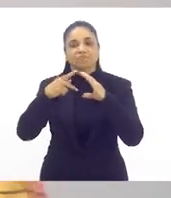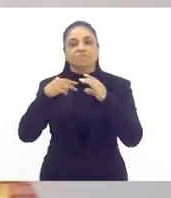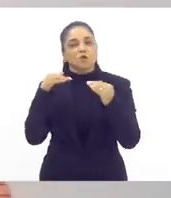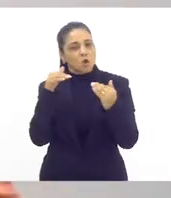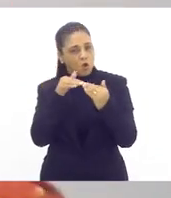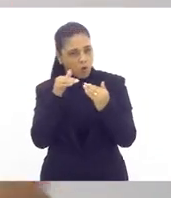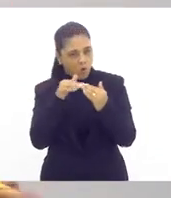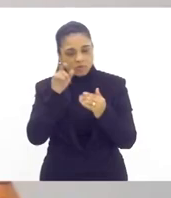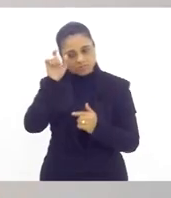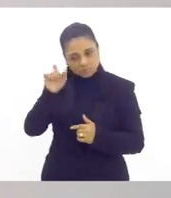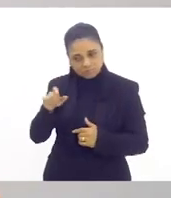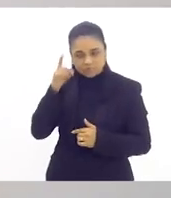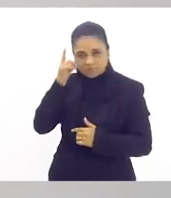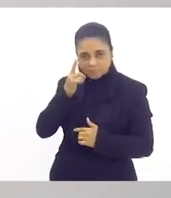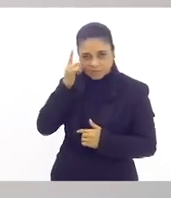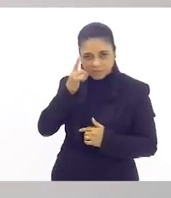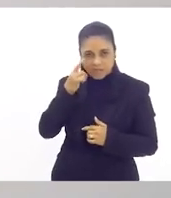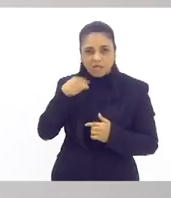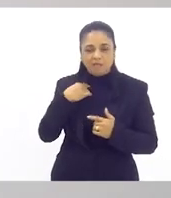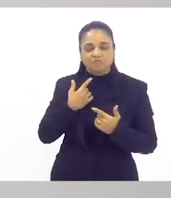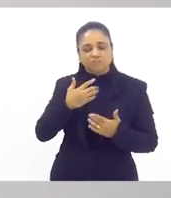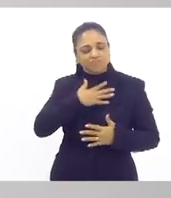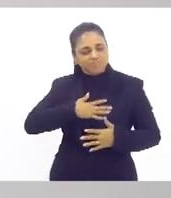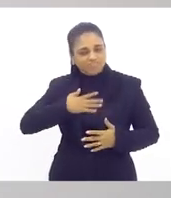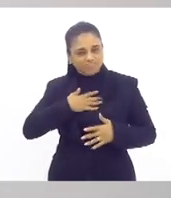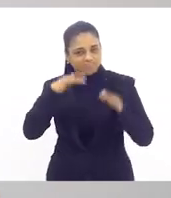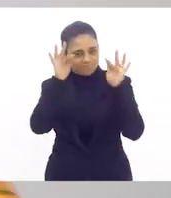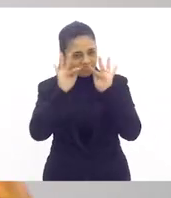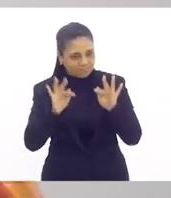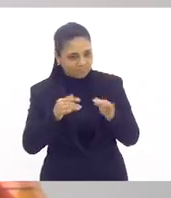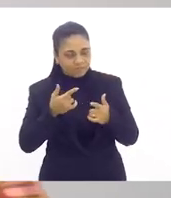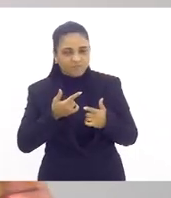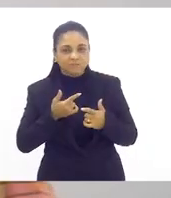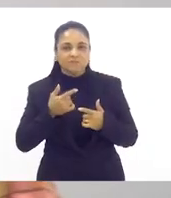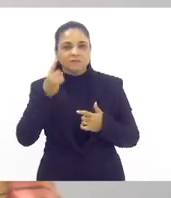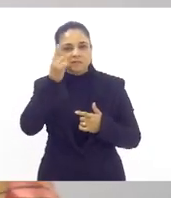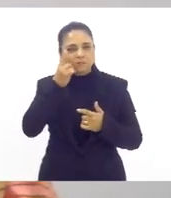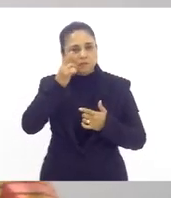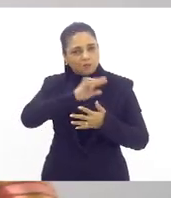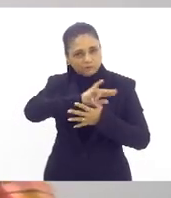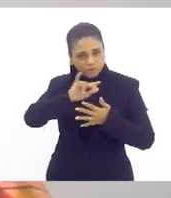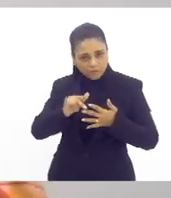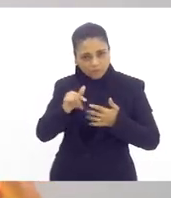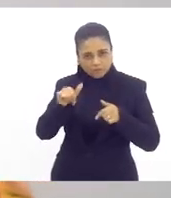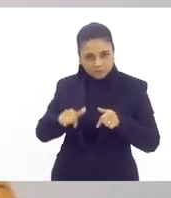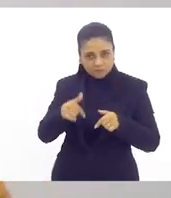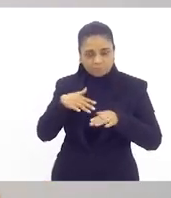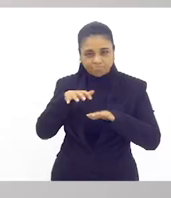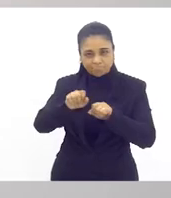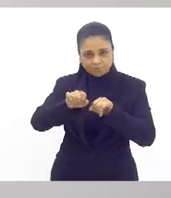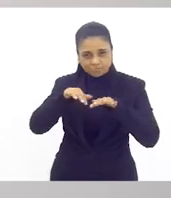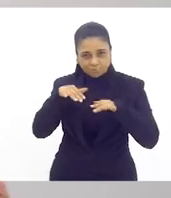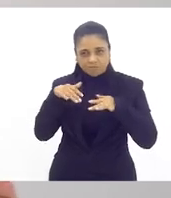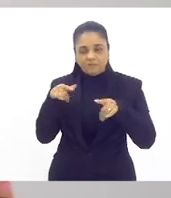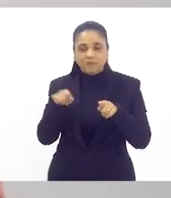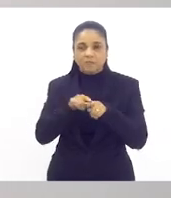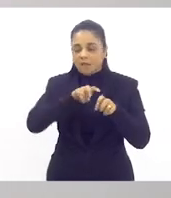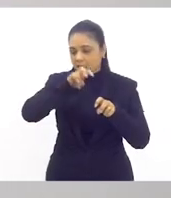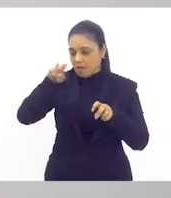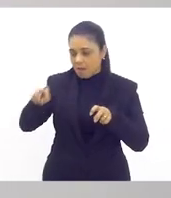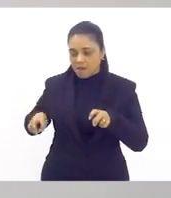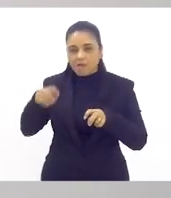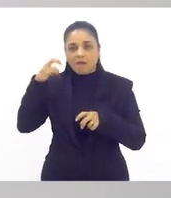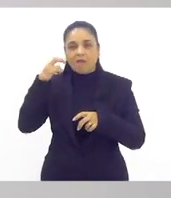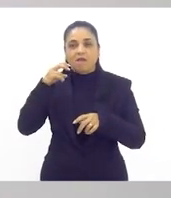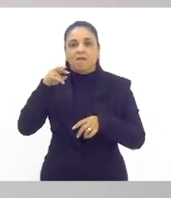estar com outros deputados aqui participando da dessa audiência de dar umbreado aqui ao meu lado também a